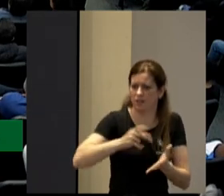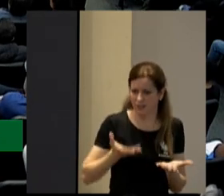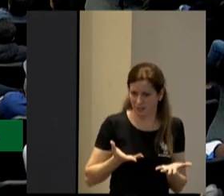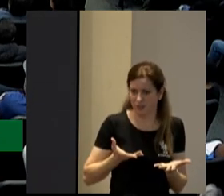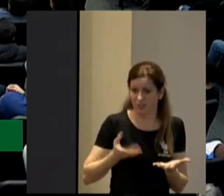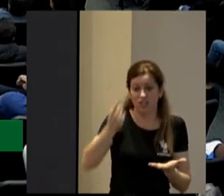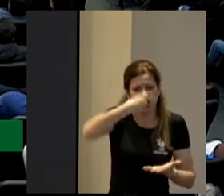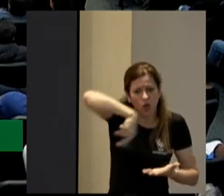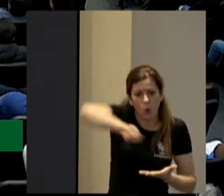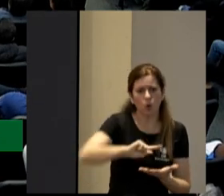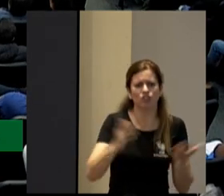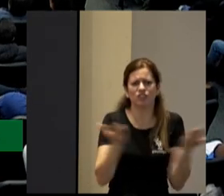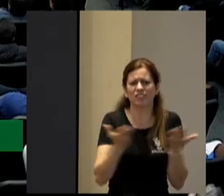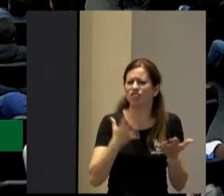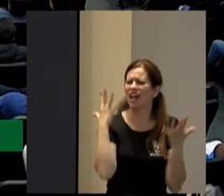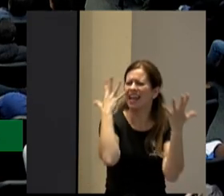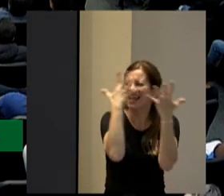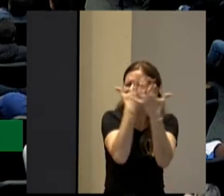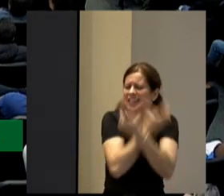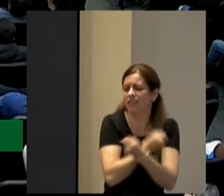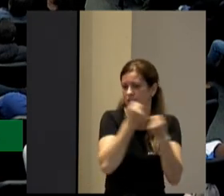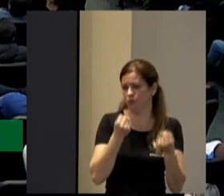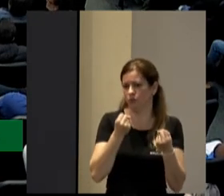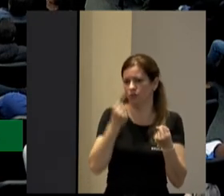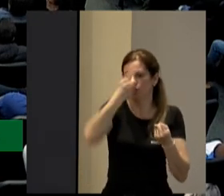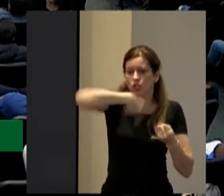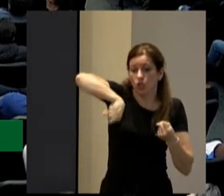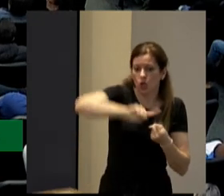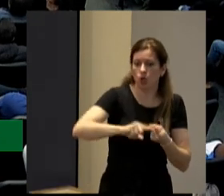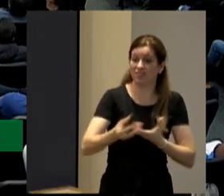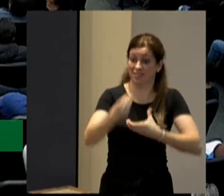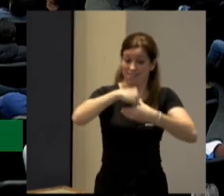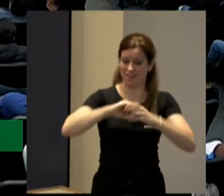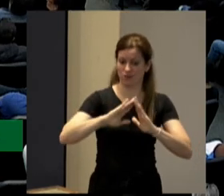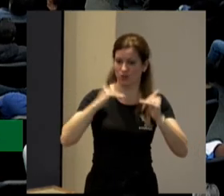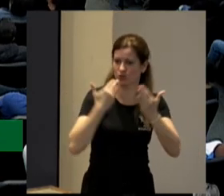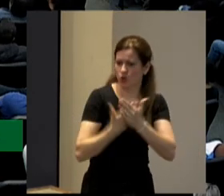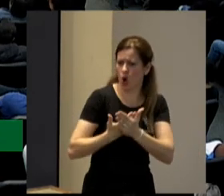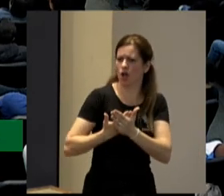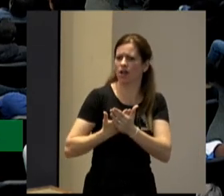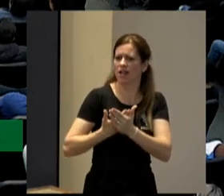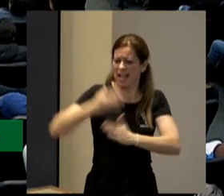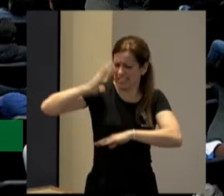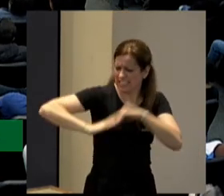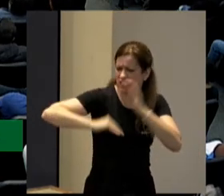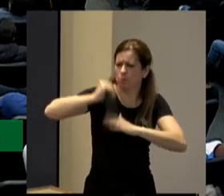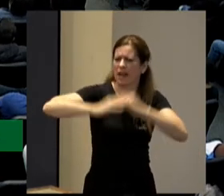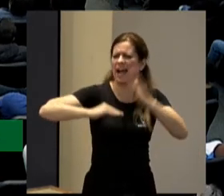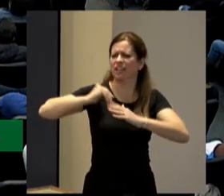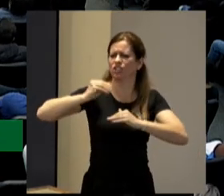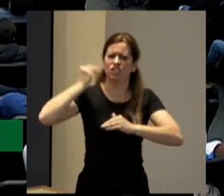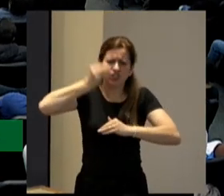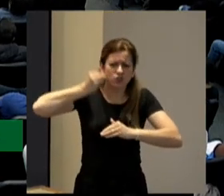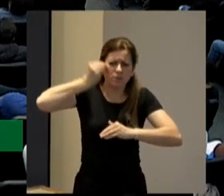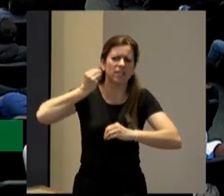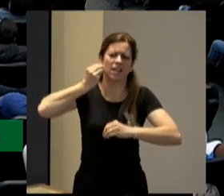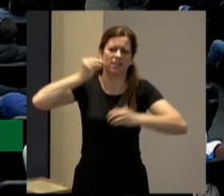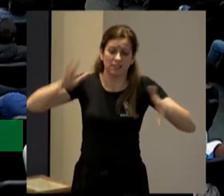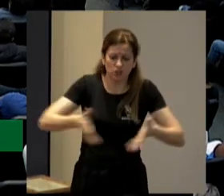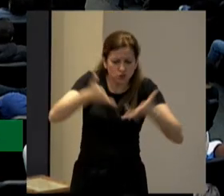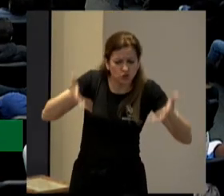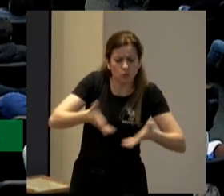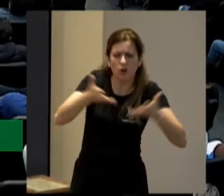um lindo momento para a gente se inspirar nas práticas das escolas, para a gente se inspirar nas falas, nas contribuições,